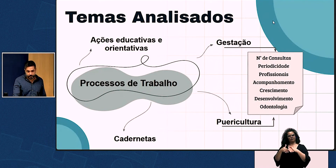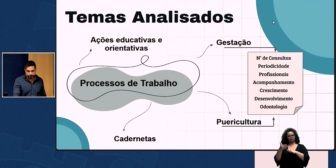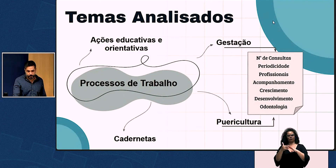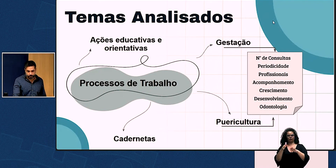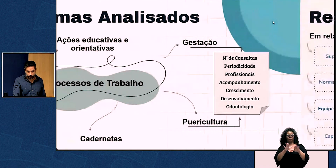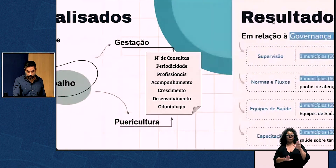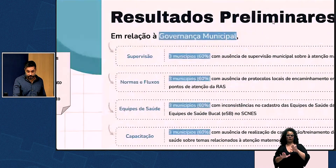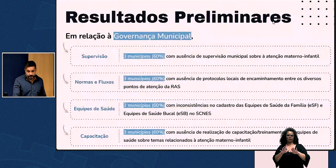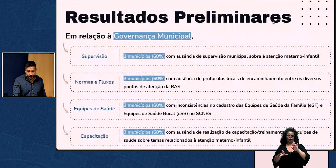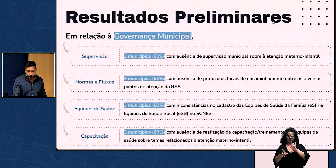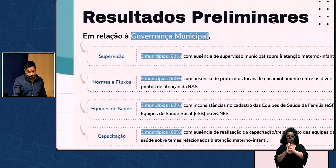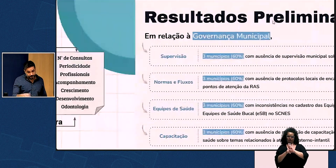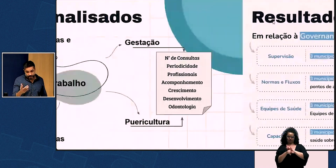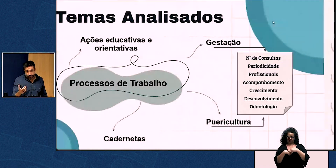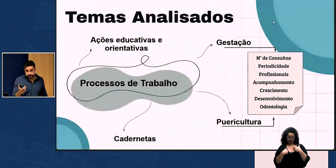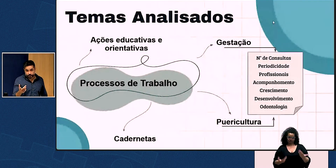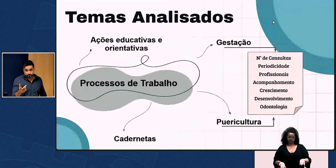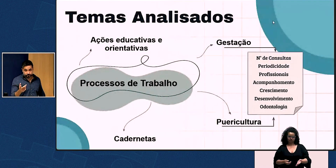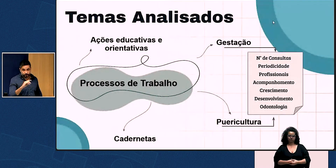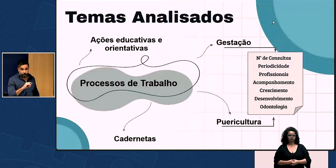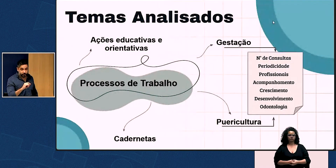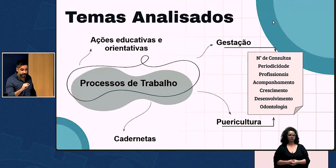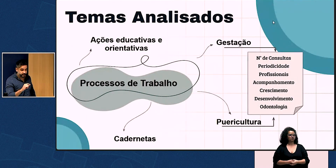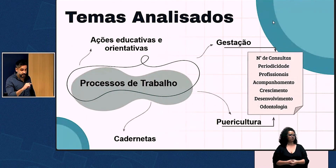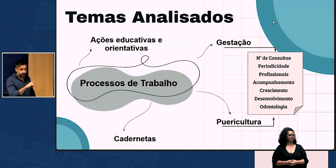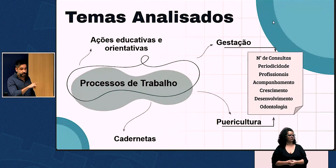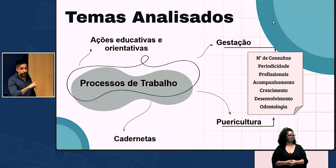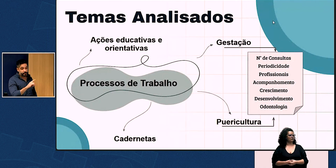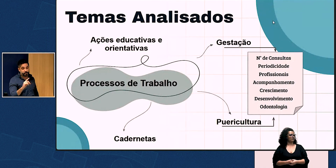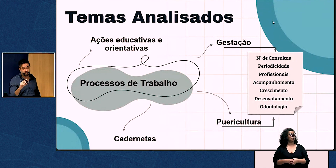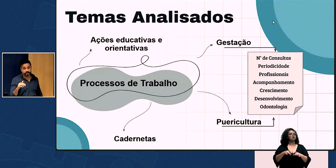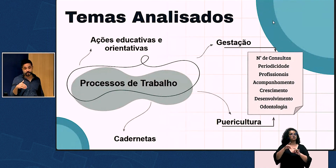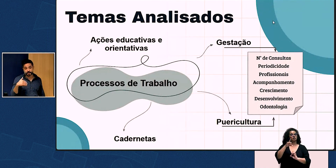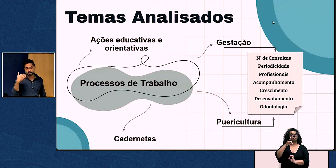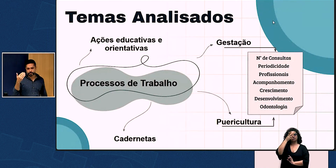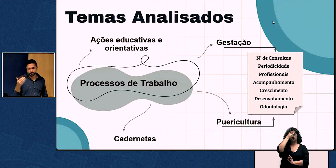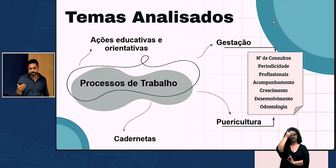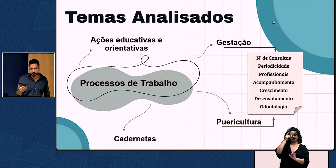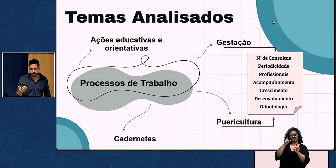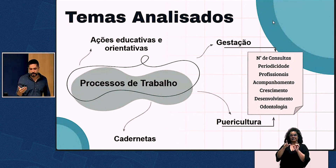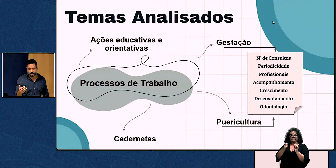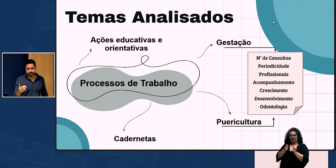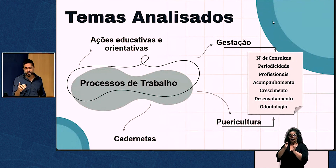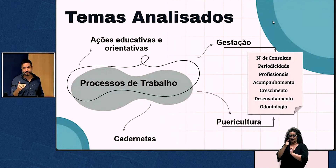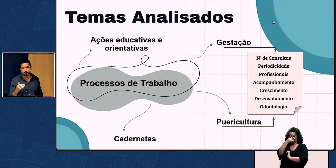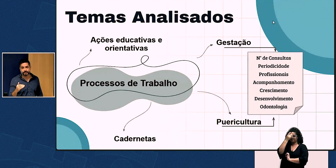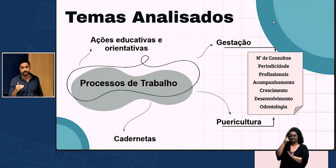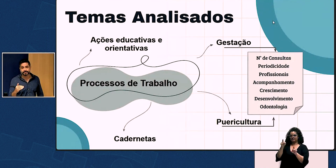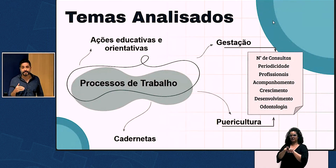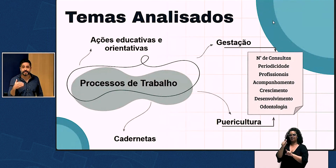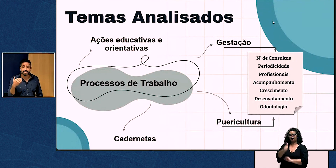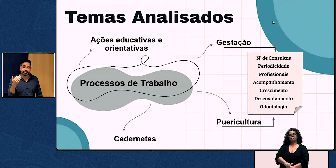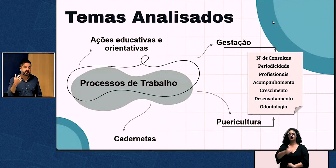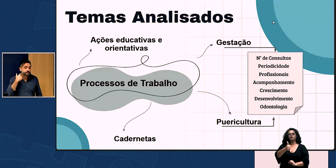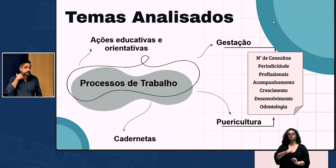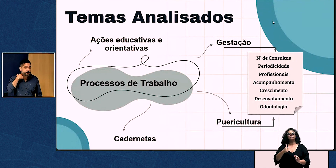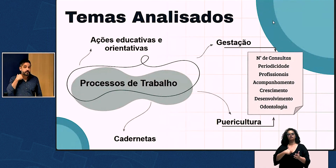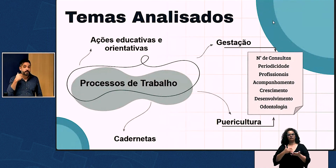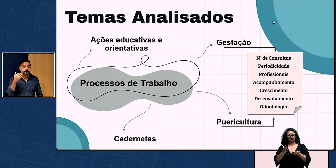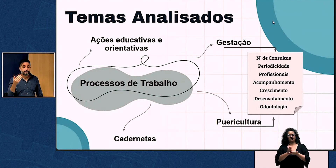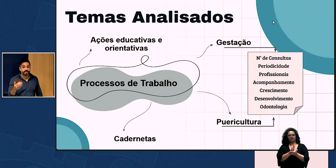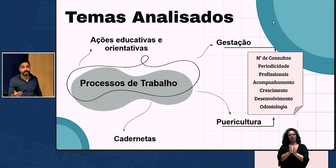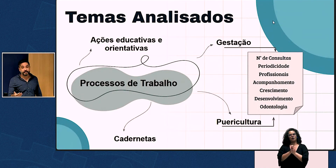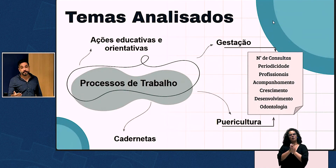nesses atendimentos, ok? Só eu esquecendo aqui, também foi feita durante o processo de trabalho a avaliação das